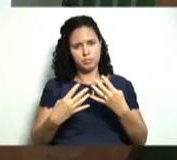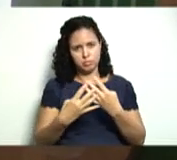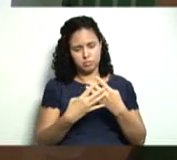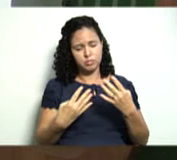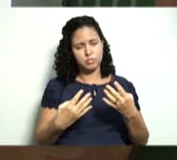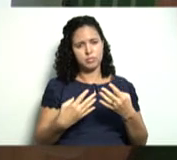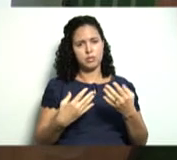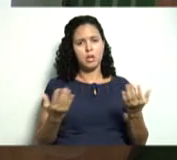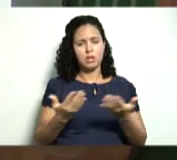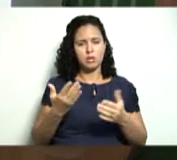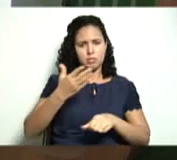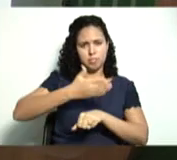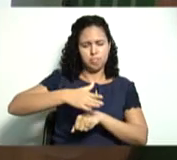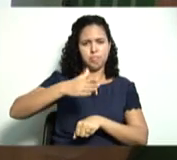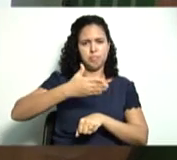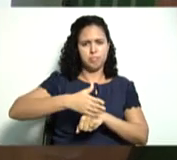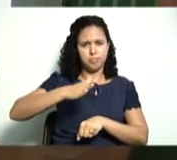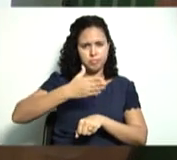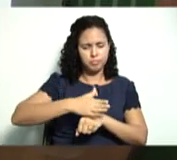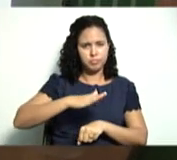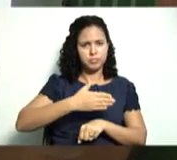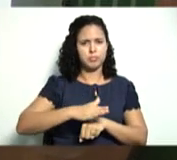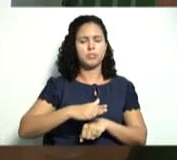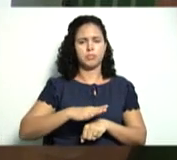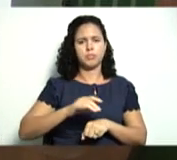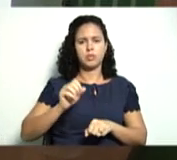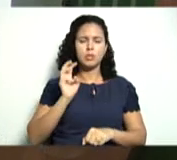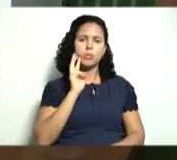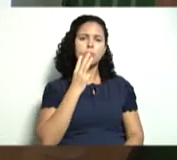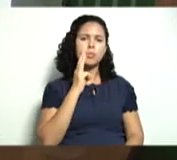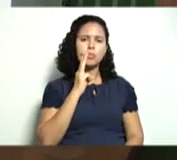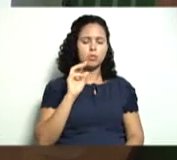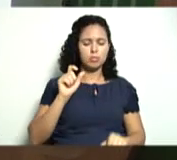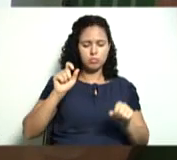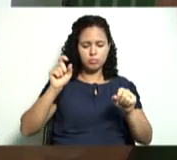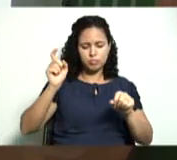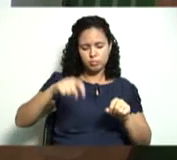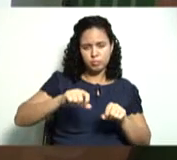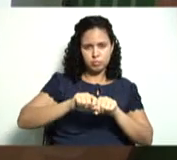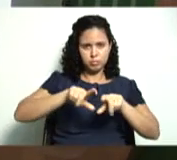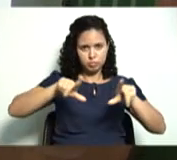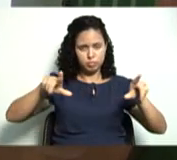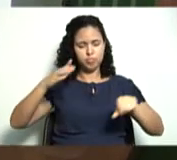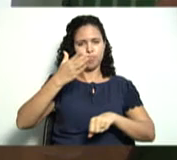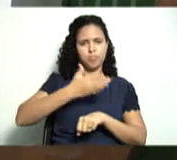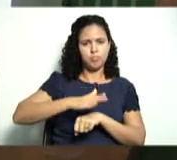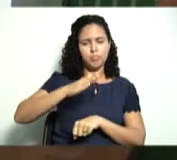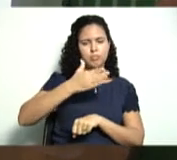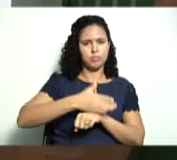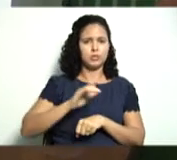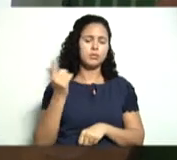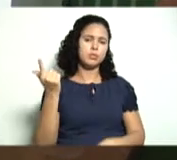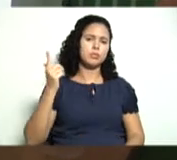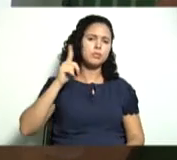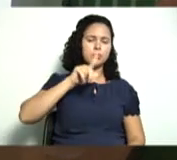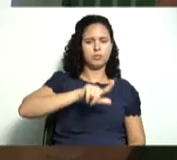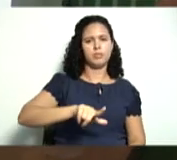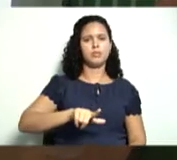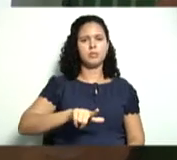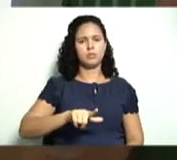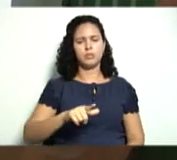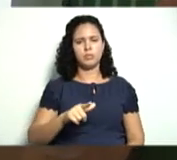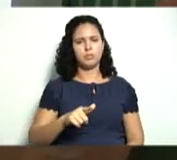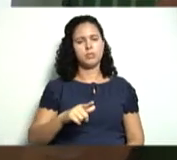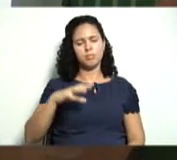agora é hora de praticar pegue o hoje na sua casa numa lan house enfim pratique que com certeza você vai ter um bom